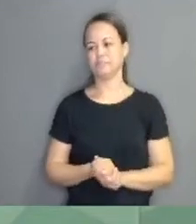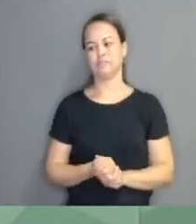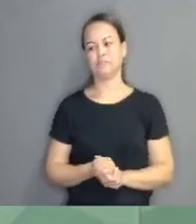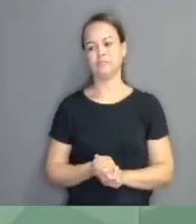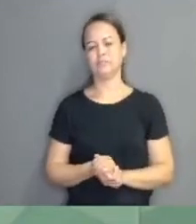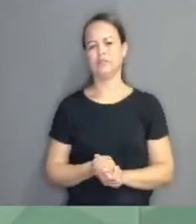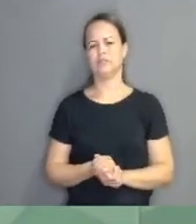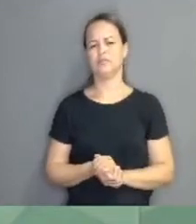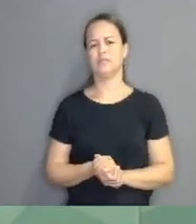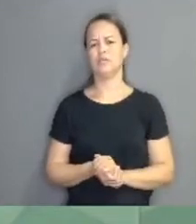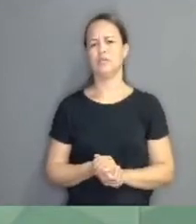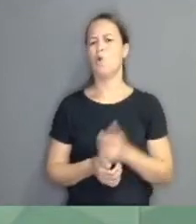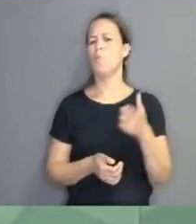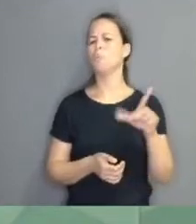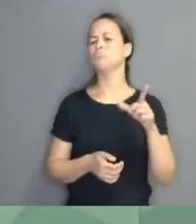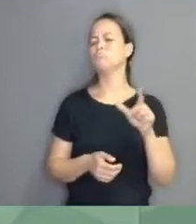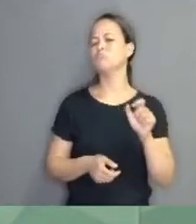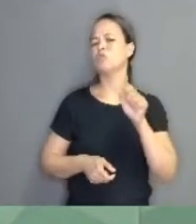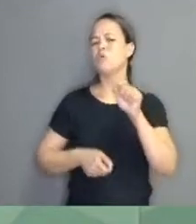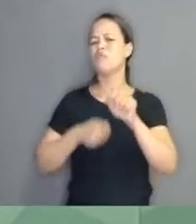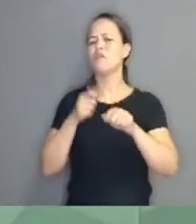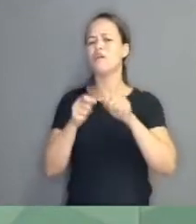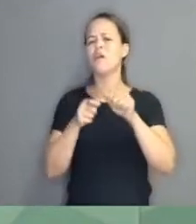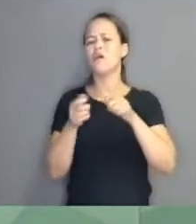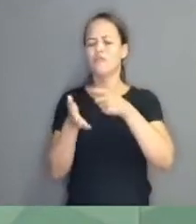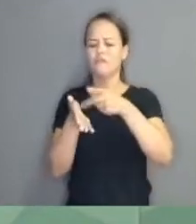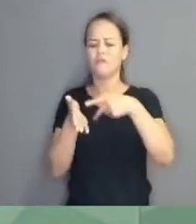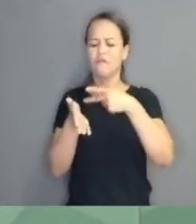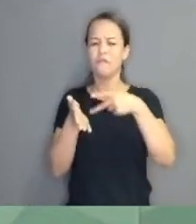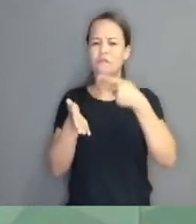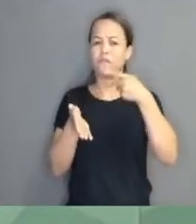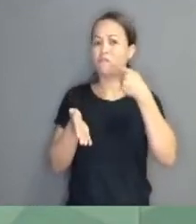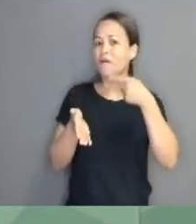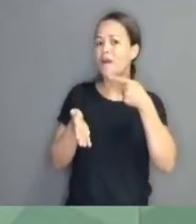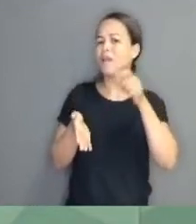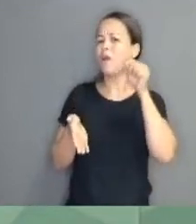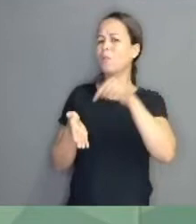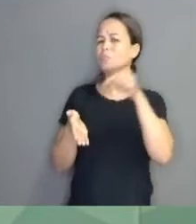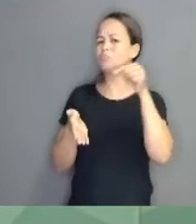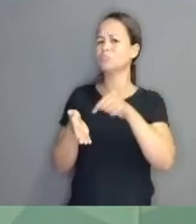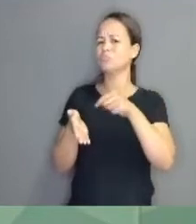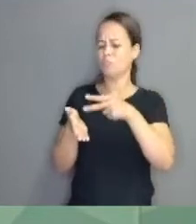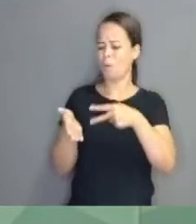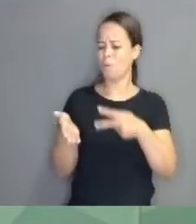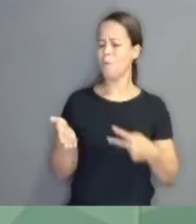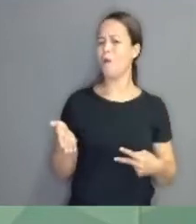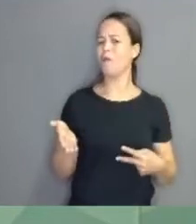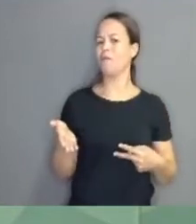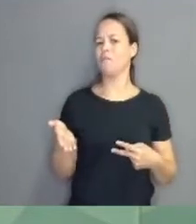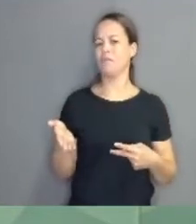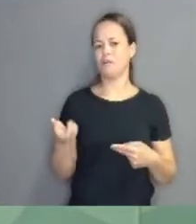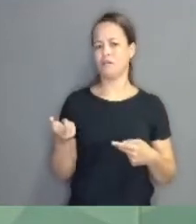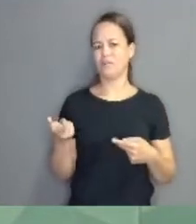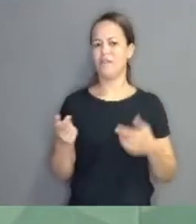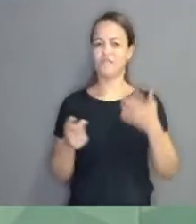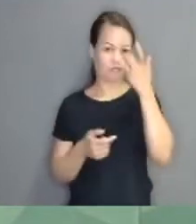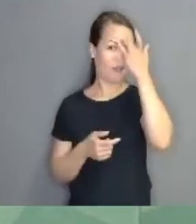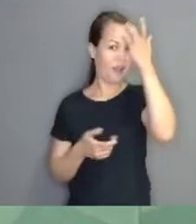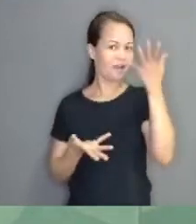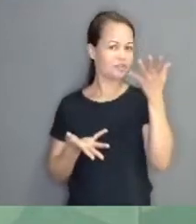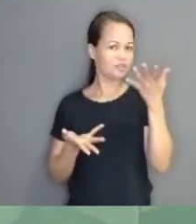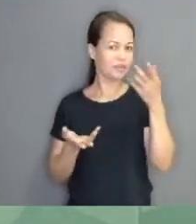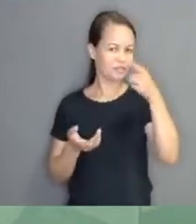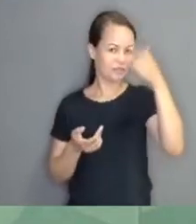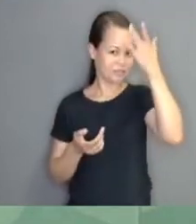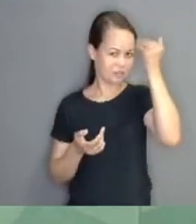é que fala o nosso poema Essa é fácil não é pessoal tenho certeza que vocês sabem sobre o